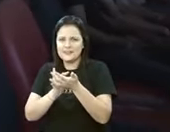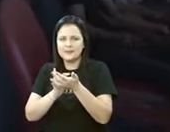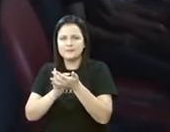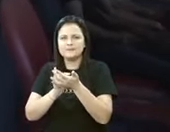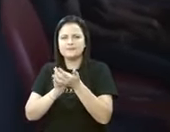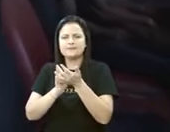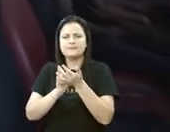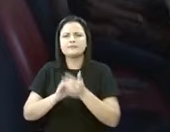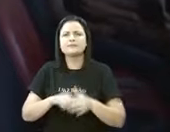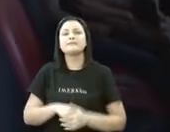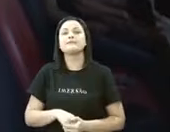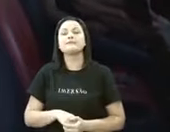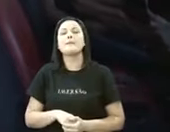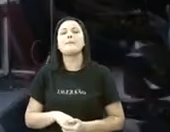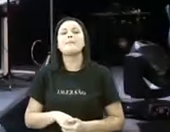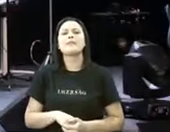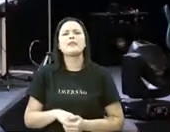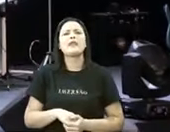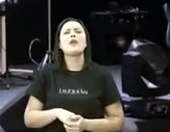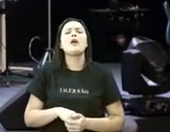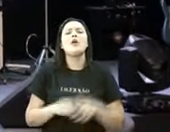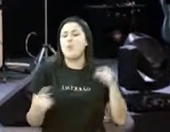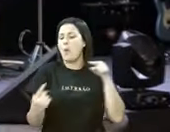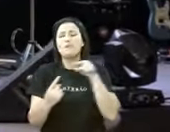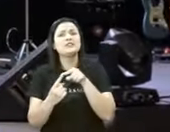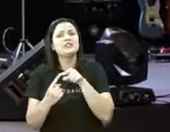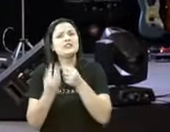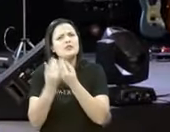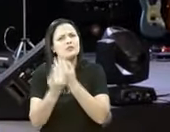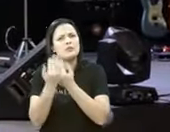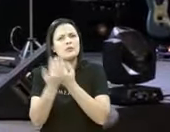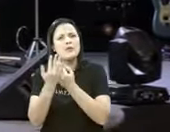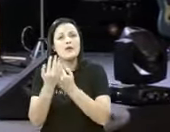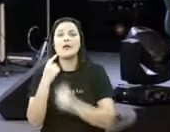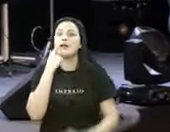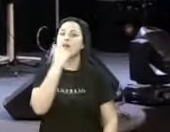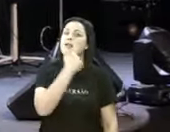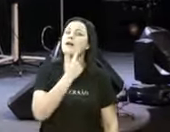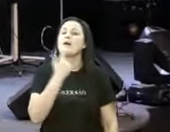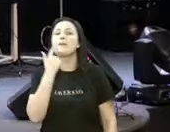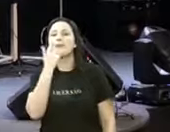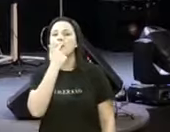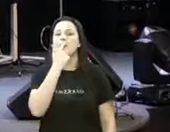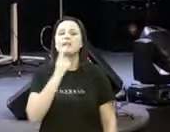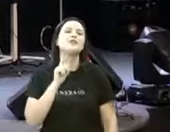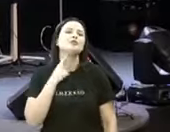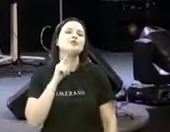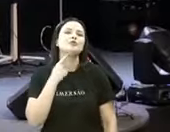qual é o endereço da brasa? A área que o profeta é debilitado.